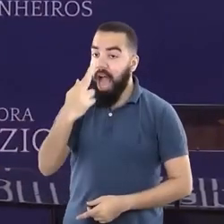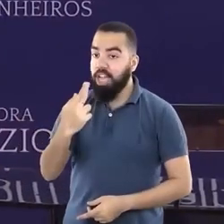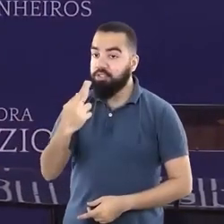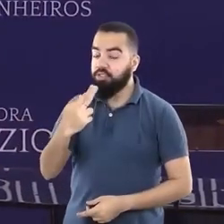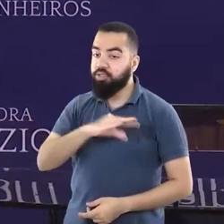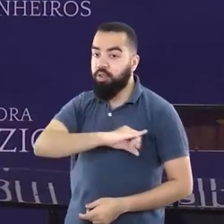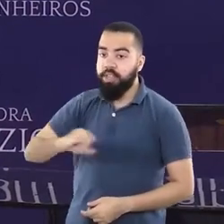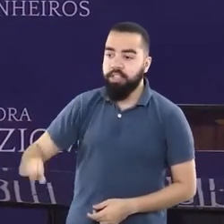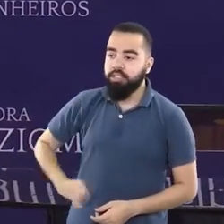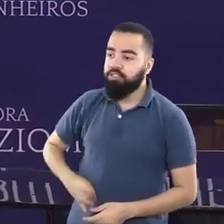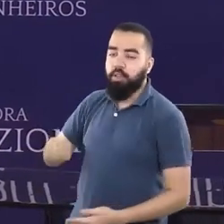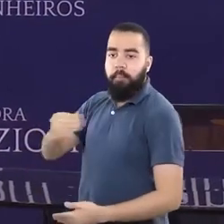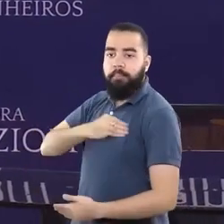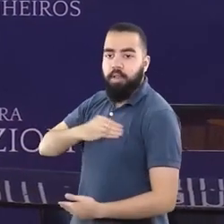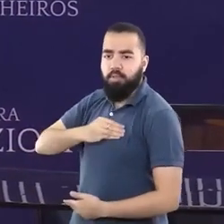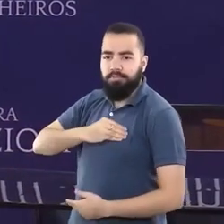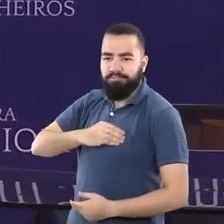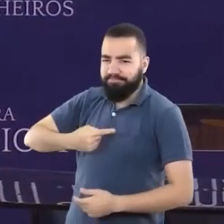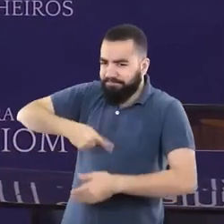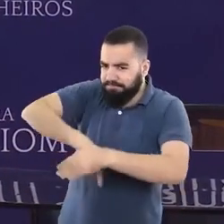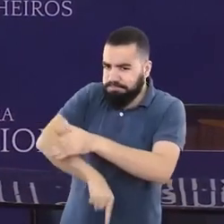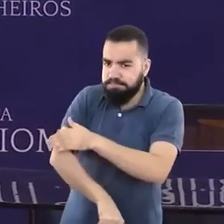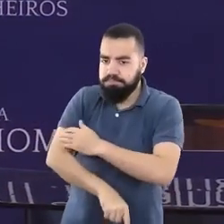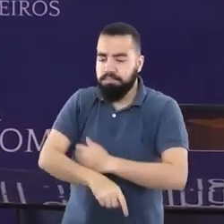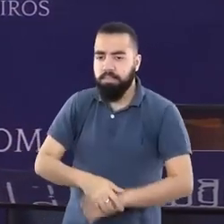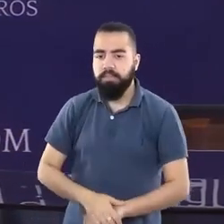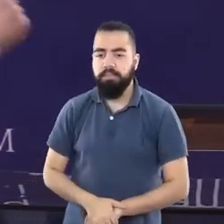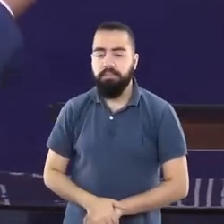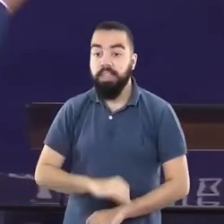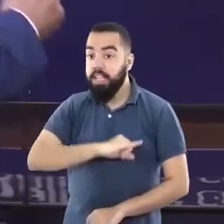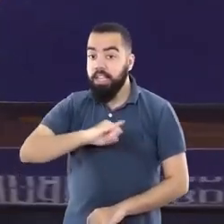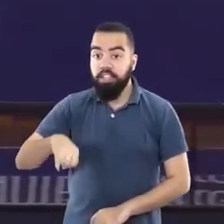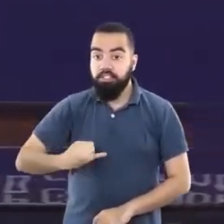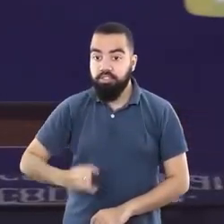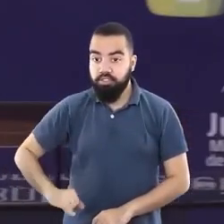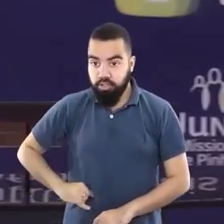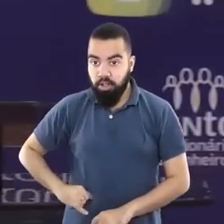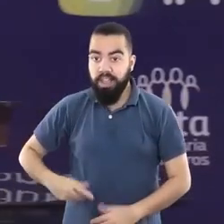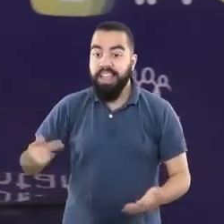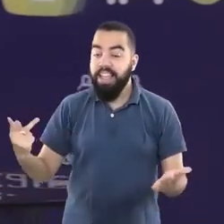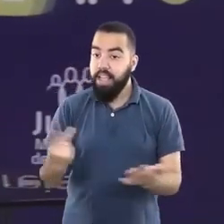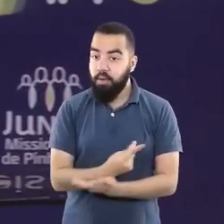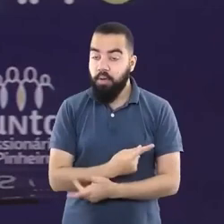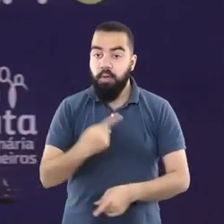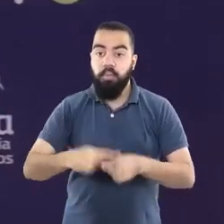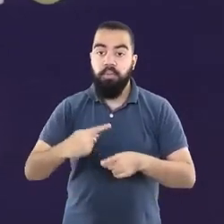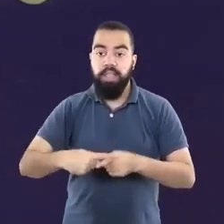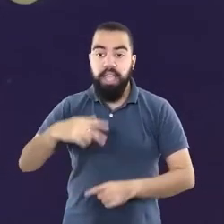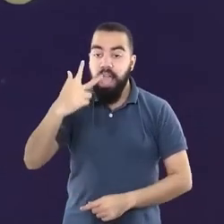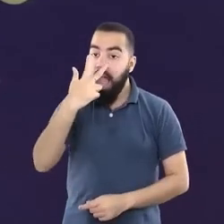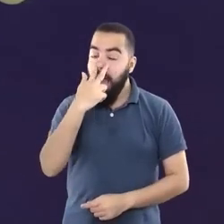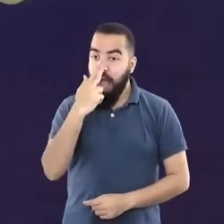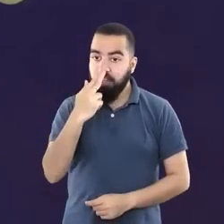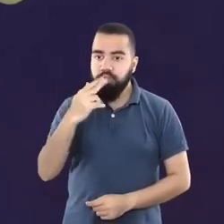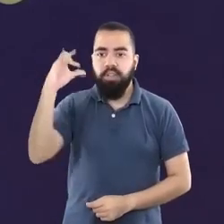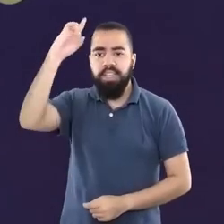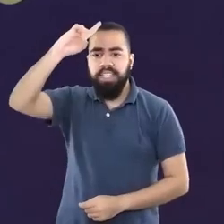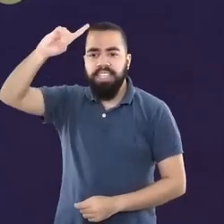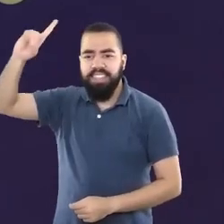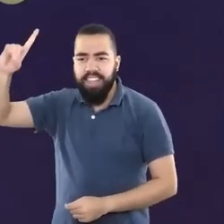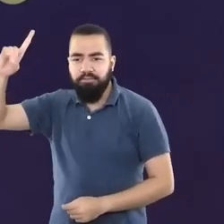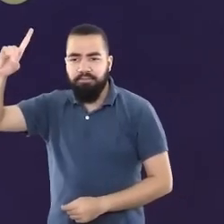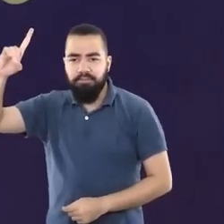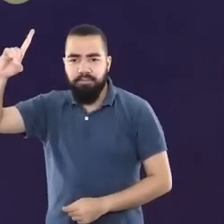graves pecados contra Deus. Jó estava errado, porque achou que Deus o massacrava, Deus o afligia